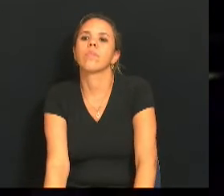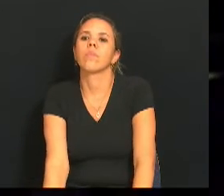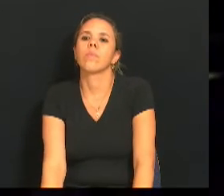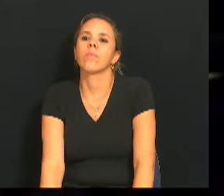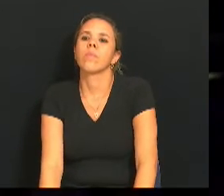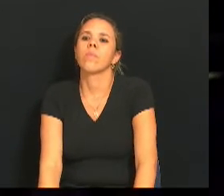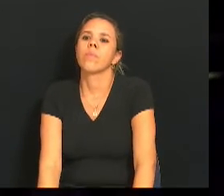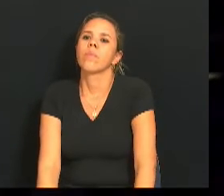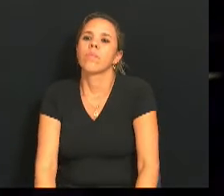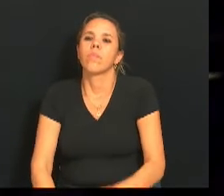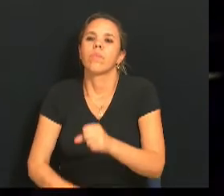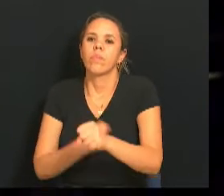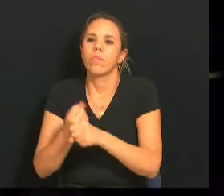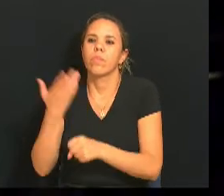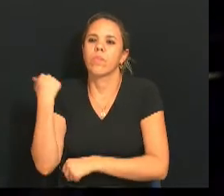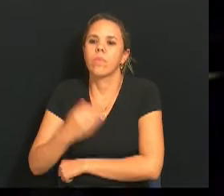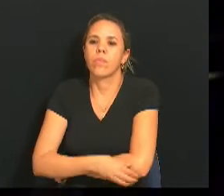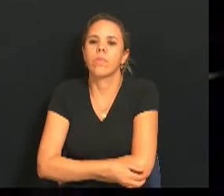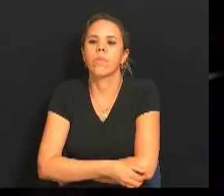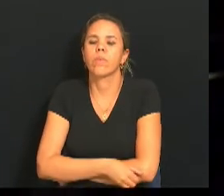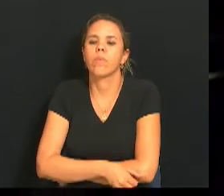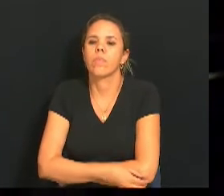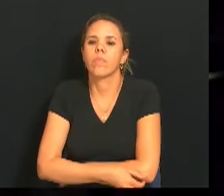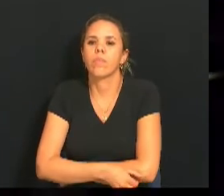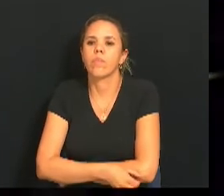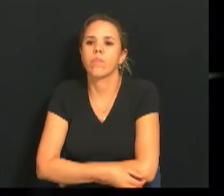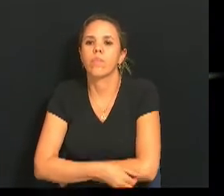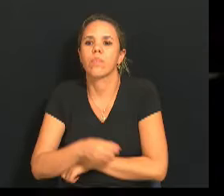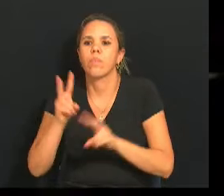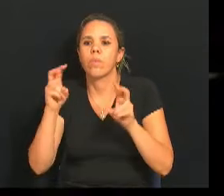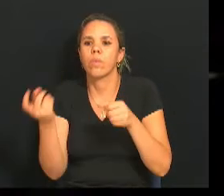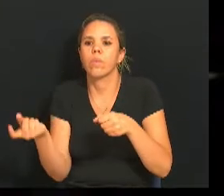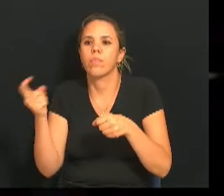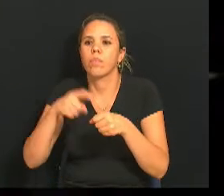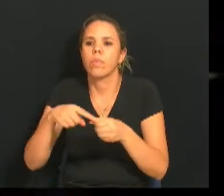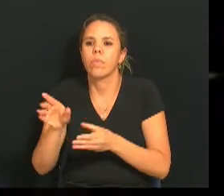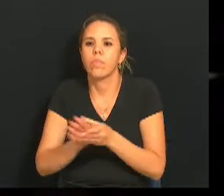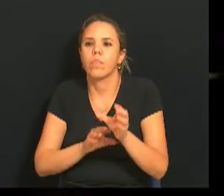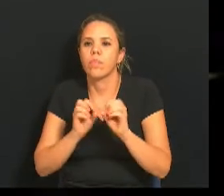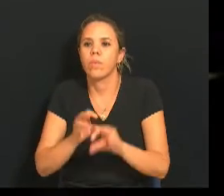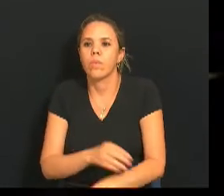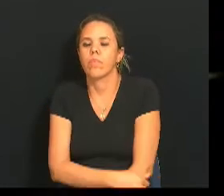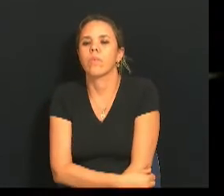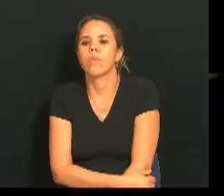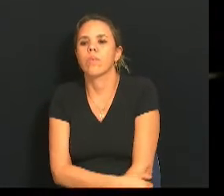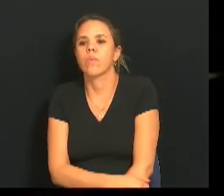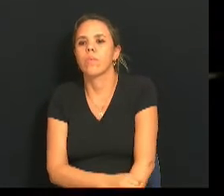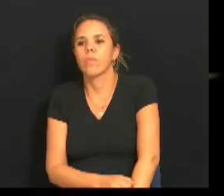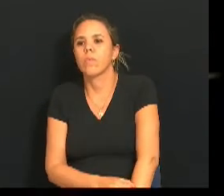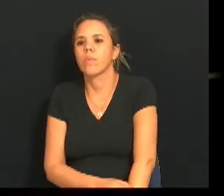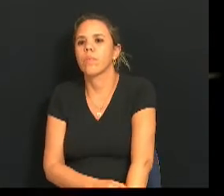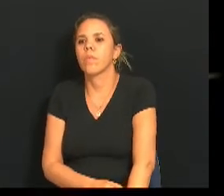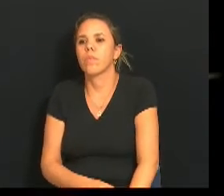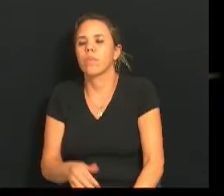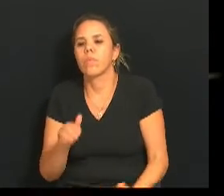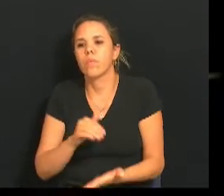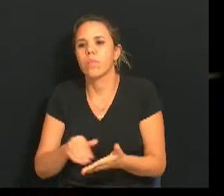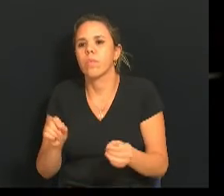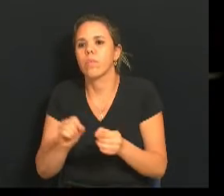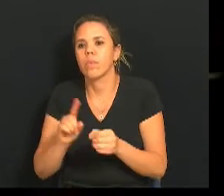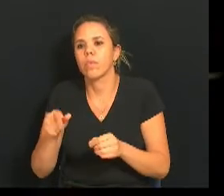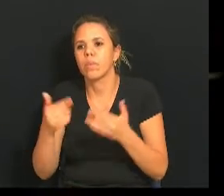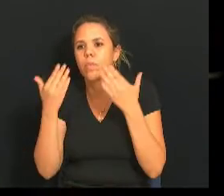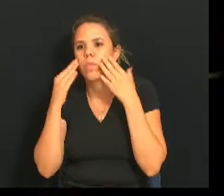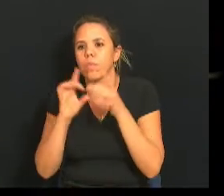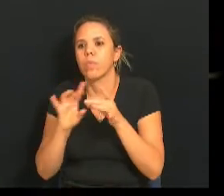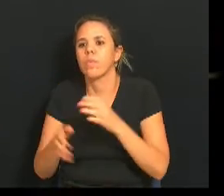no ano passado, quando esse tema foi retomado no Conselho Municipal de Educação, a Secretaria fez a exposição um